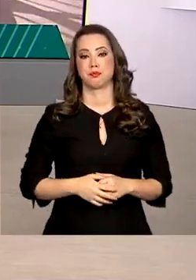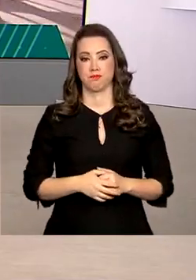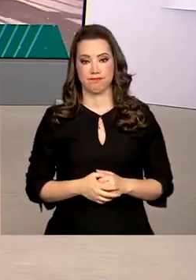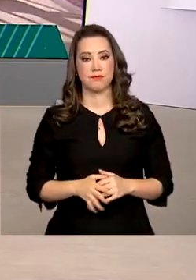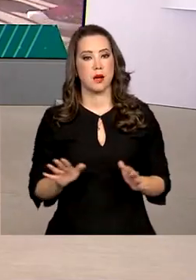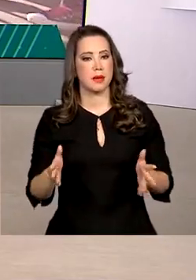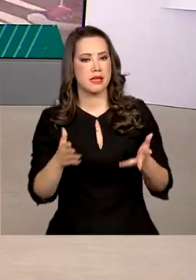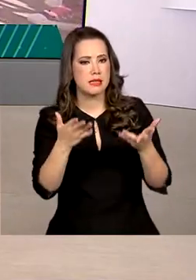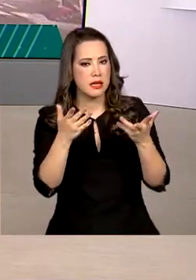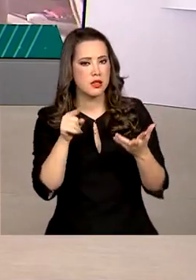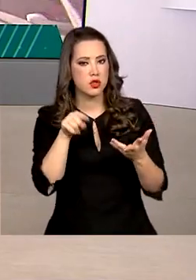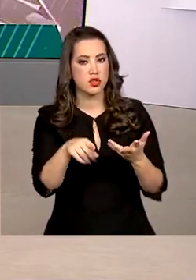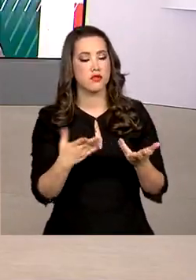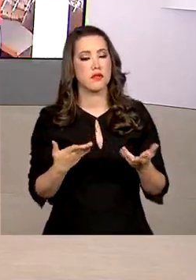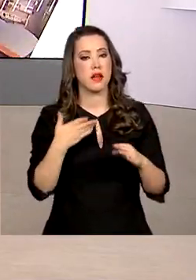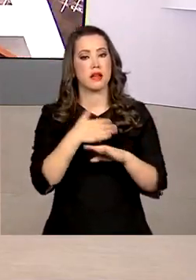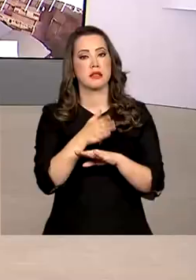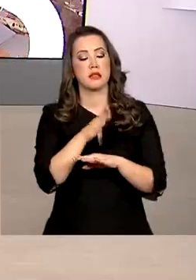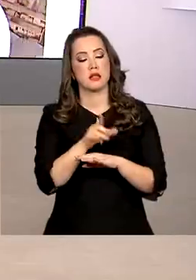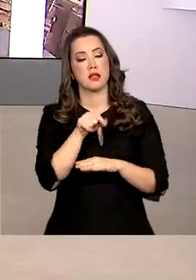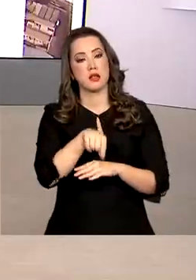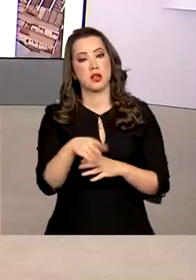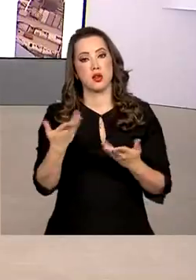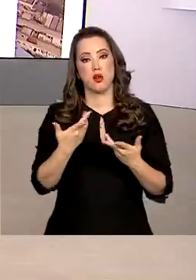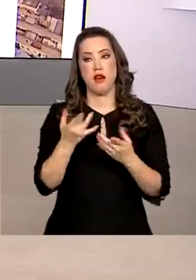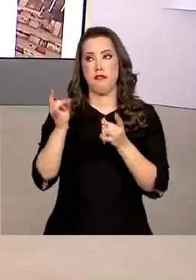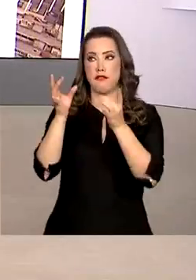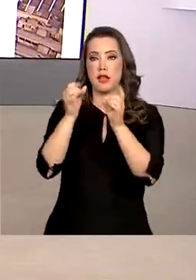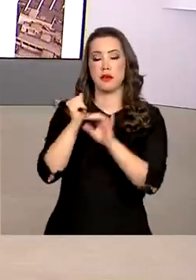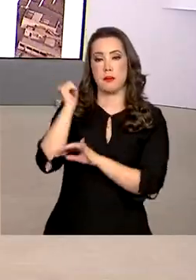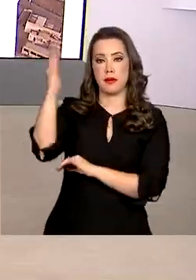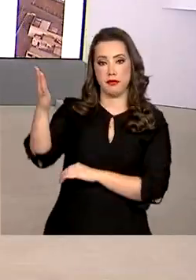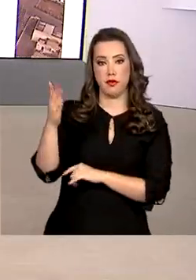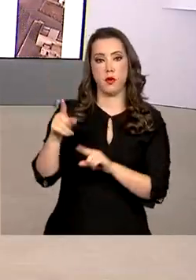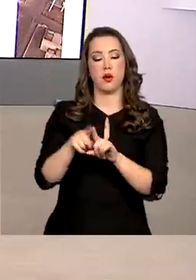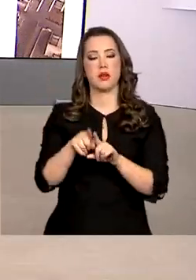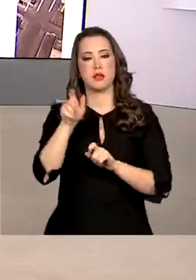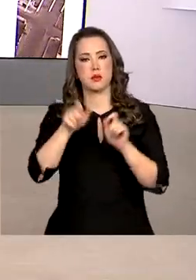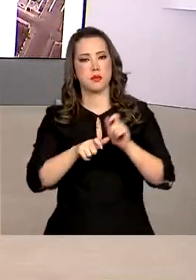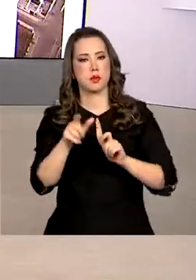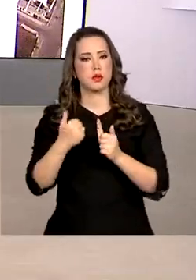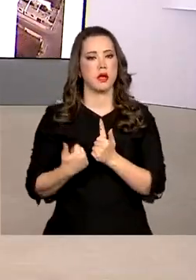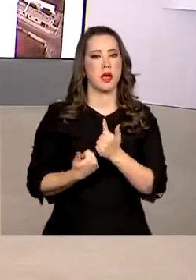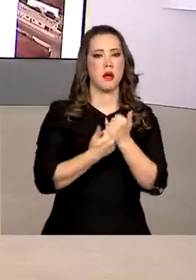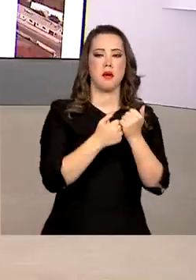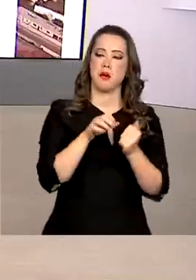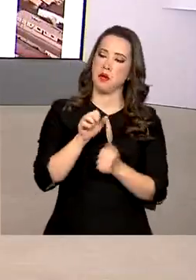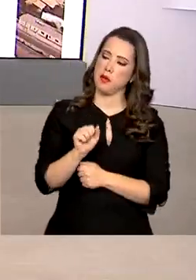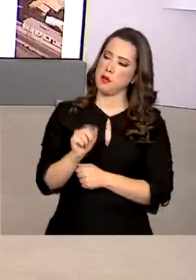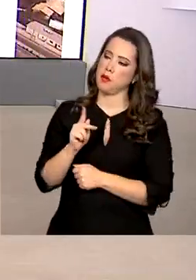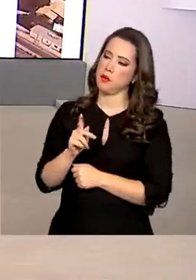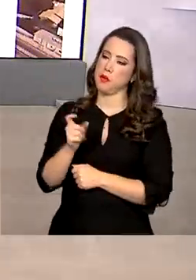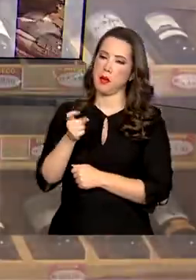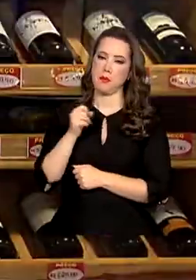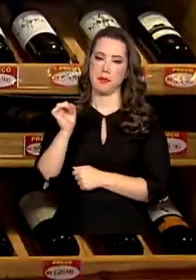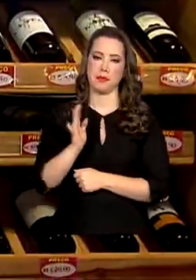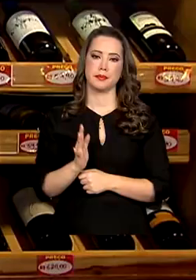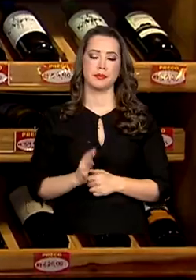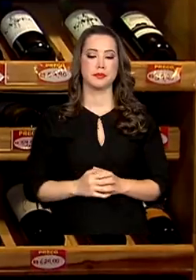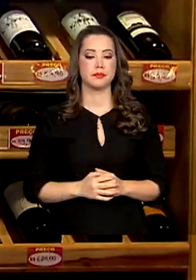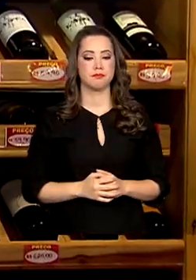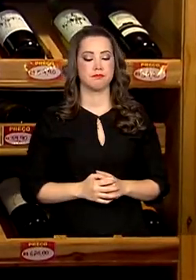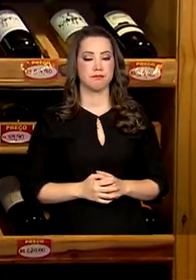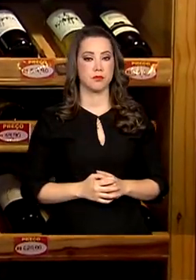incentivar a entrada da produção nacional no mercado externo os produtores estão recebendo apoio da Apex Brasil